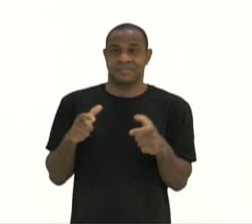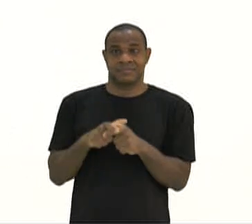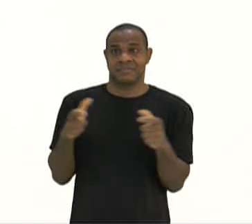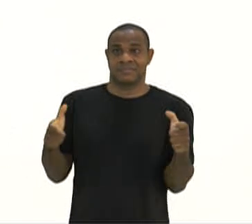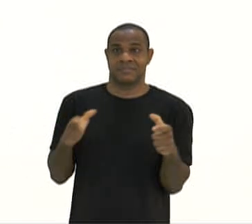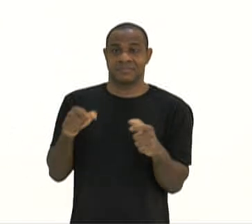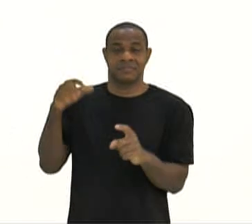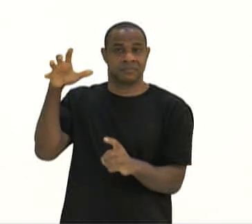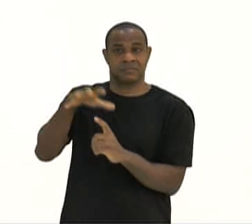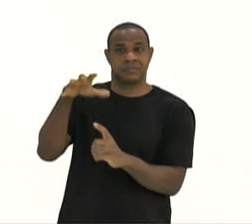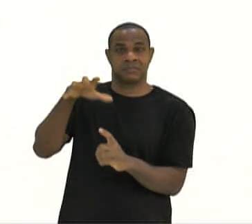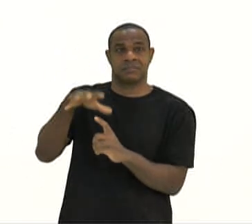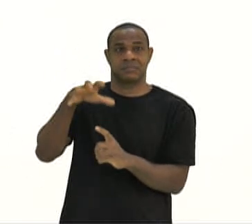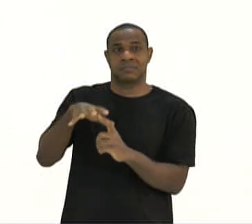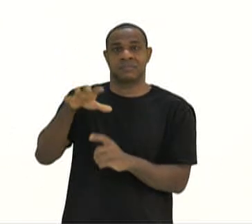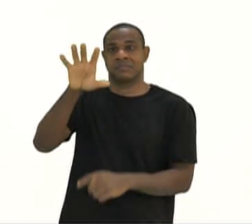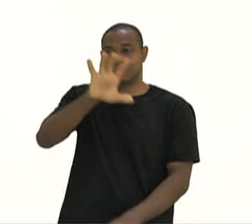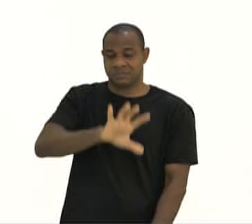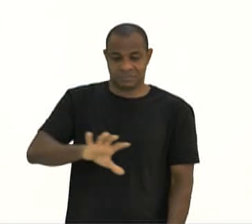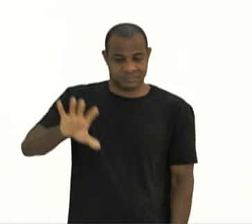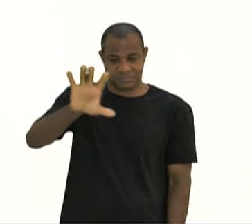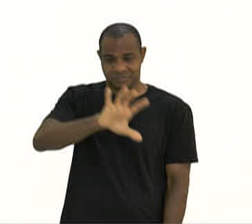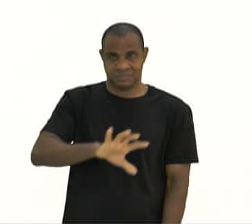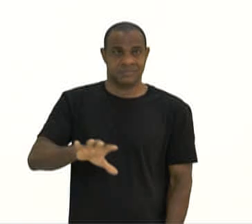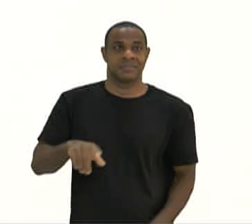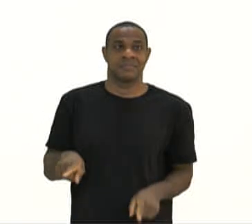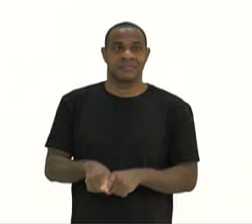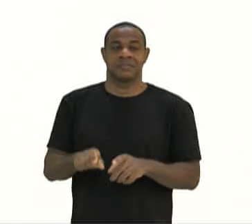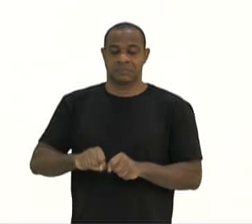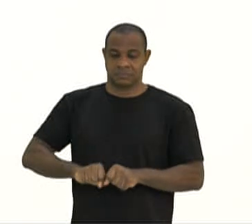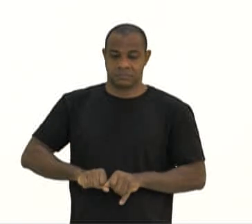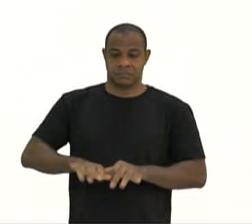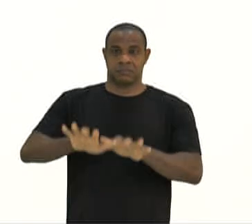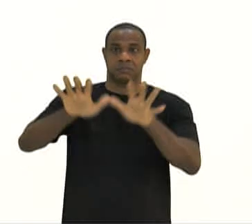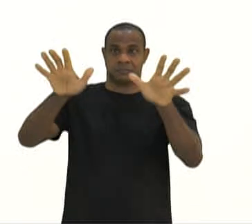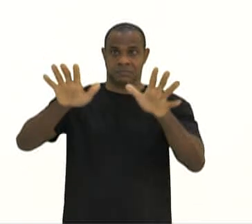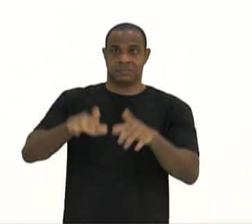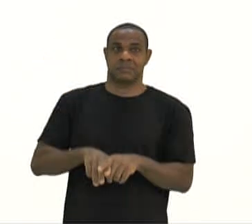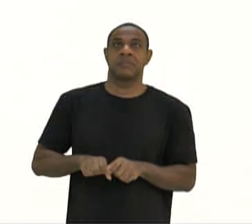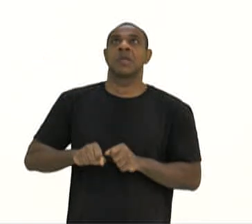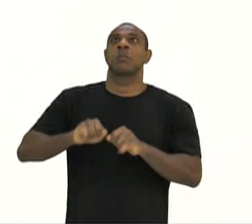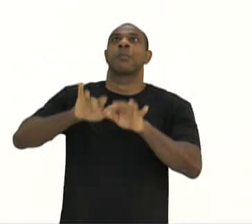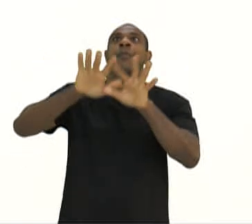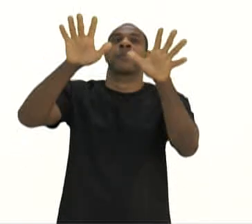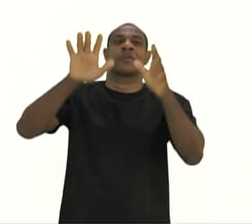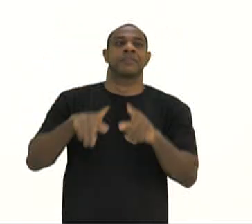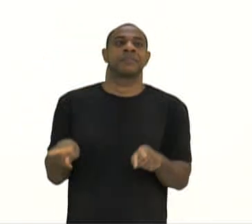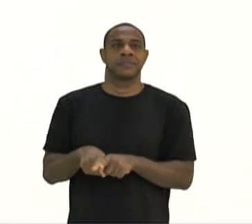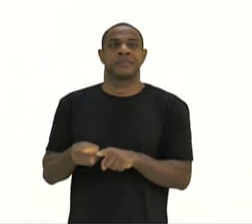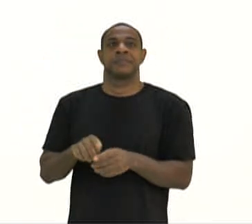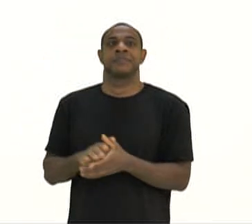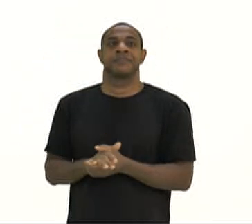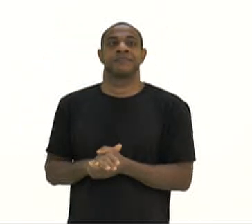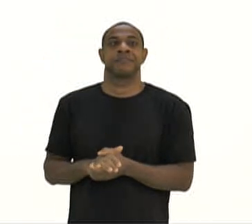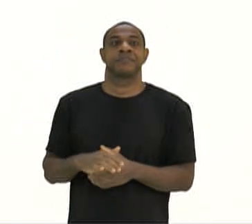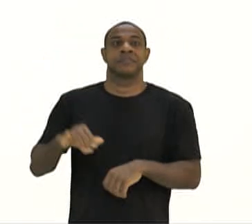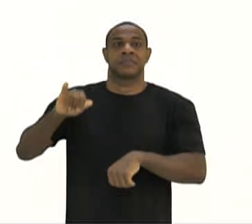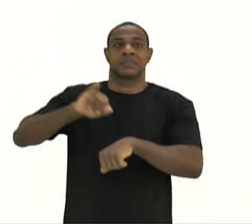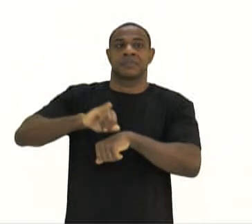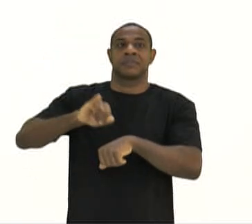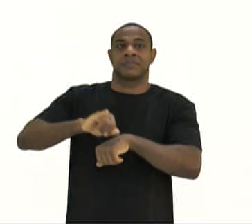grau de influência na região sul e se estendem inclusive para outras regiões do Brasil. E aí nós vamos ter ali como